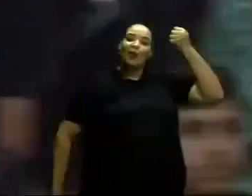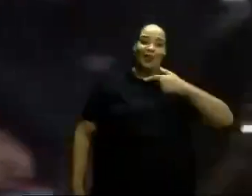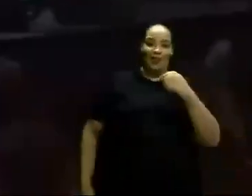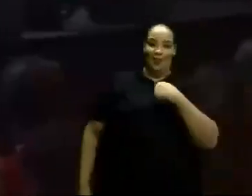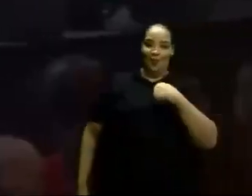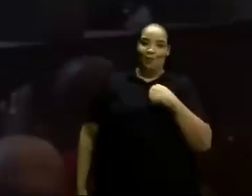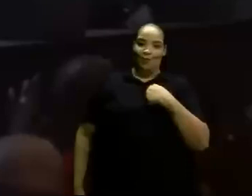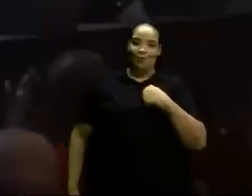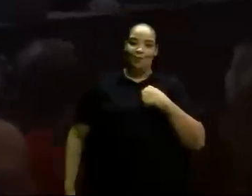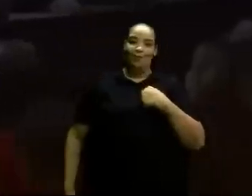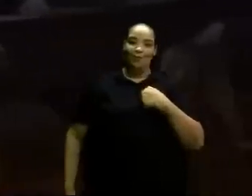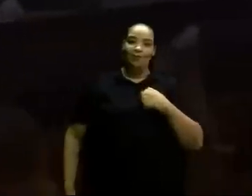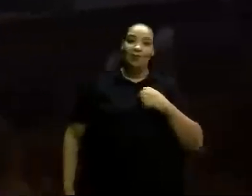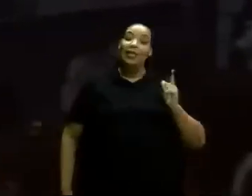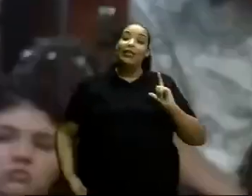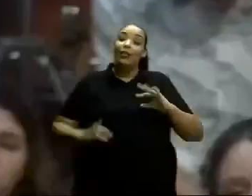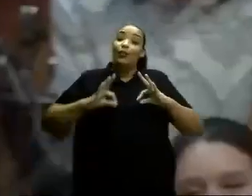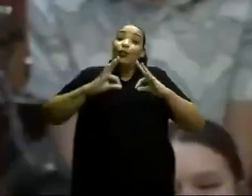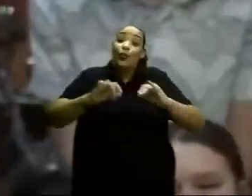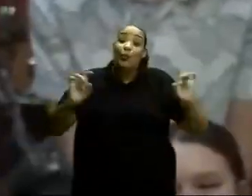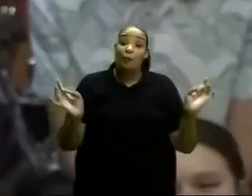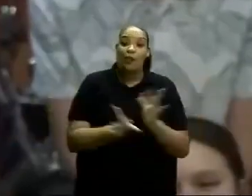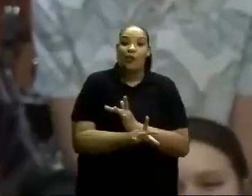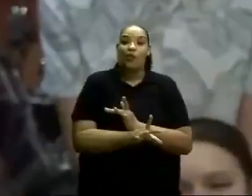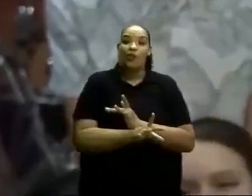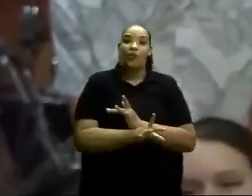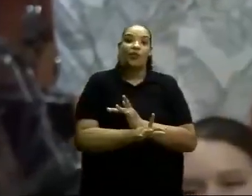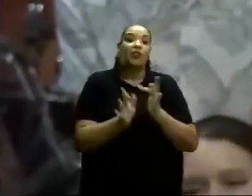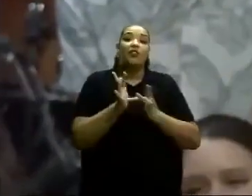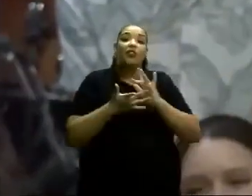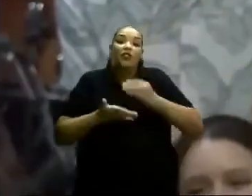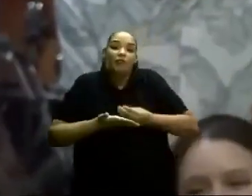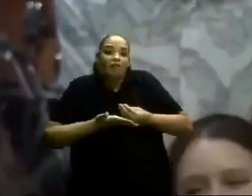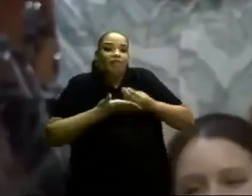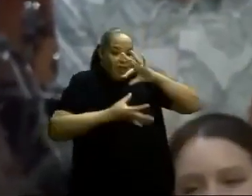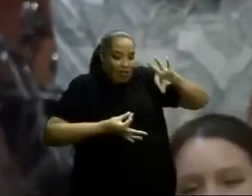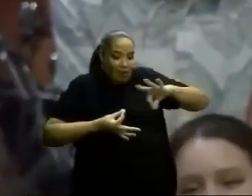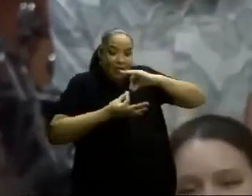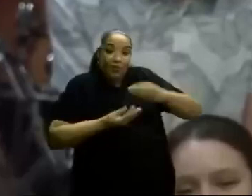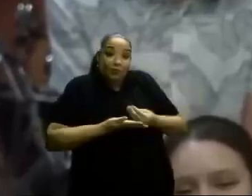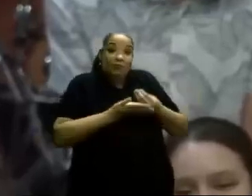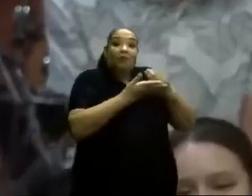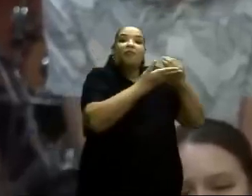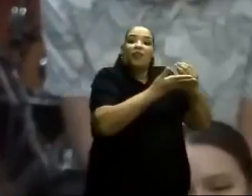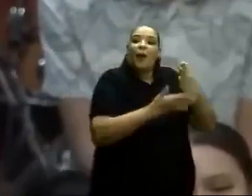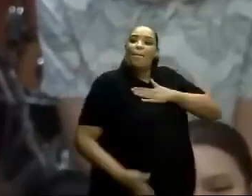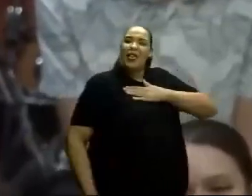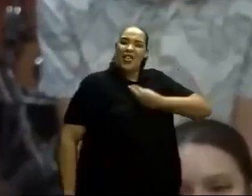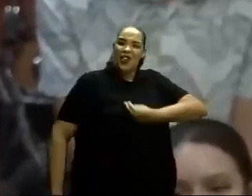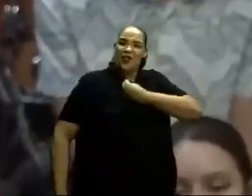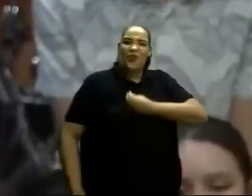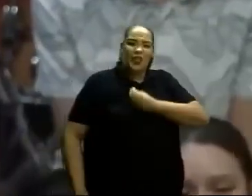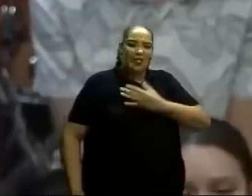E tendo tudo consumado, entregou o seu espírito. Porque ele disse, a minha vida